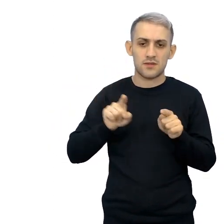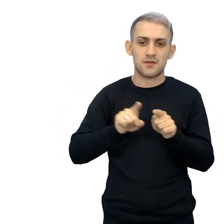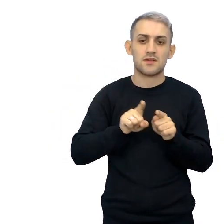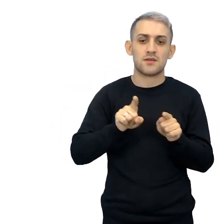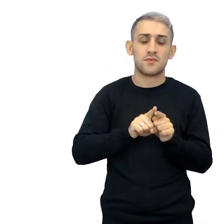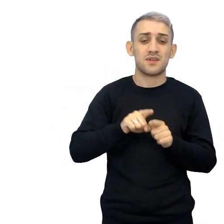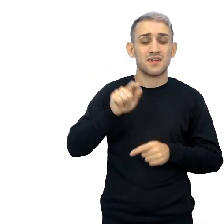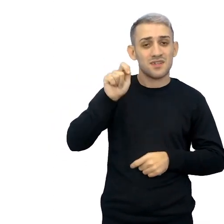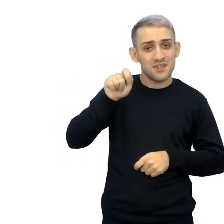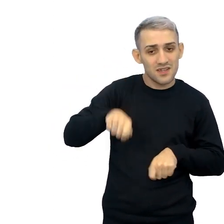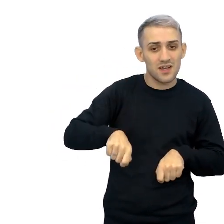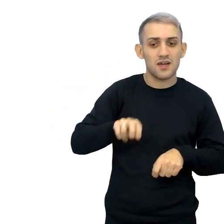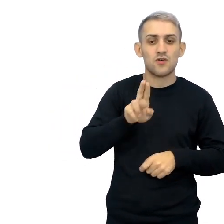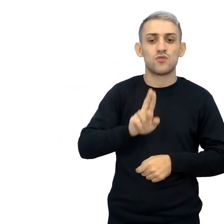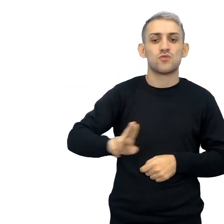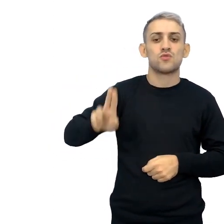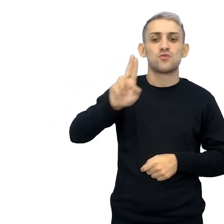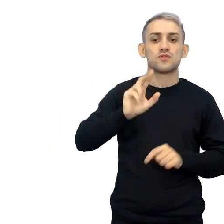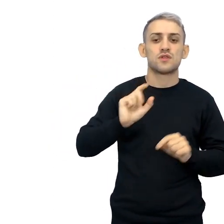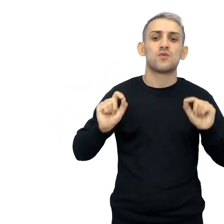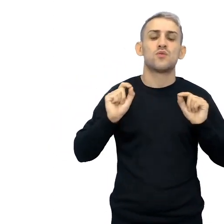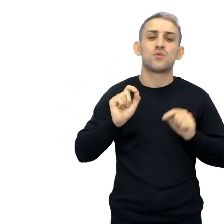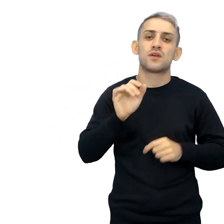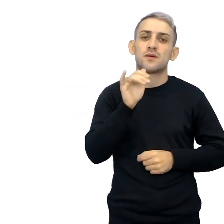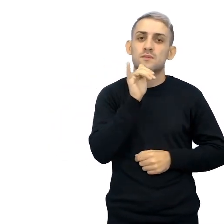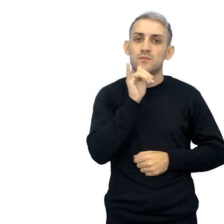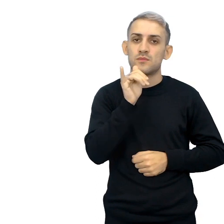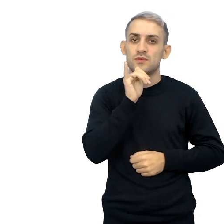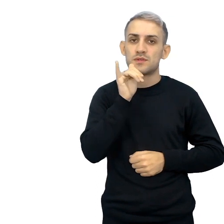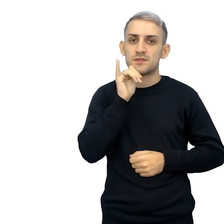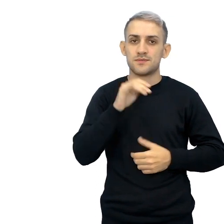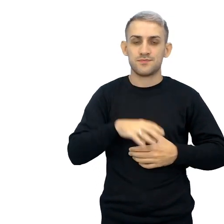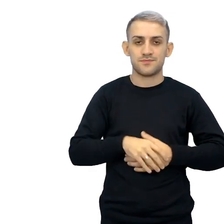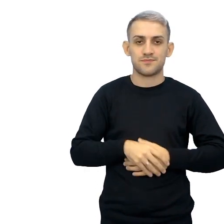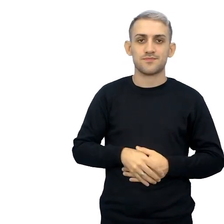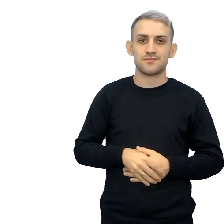se usa um determinado